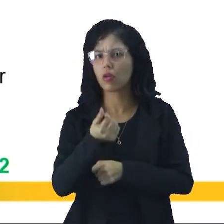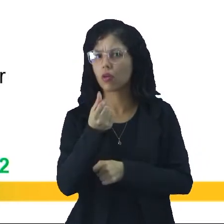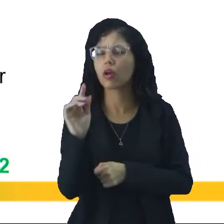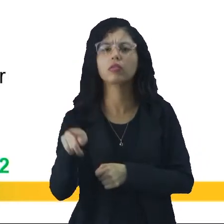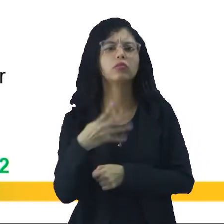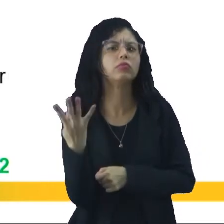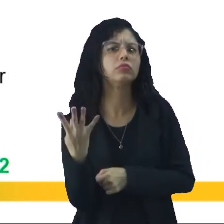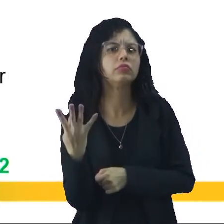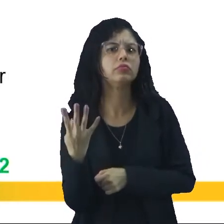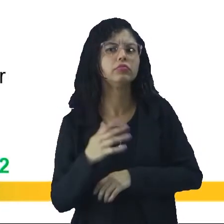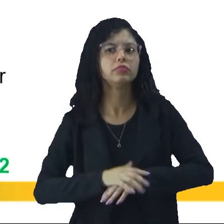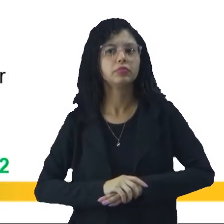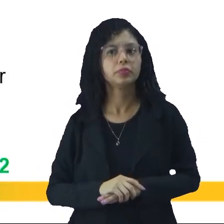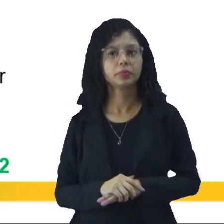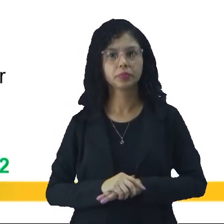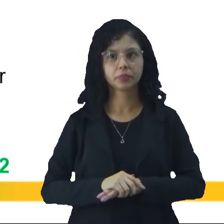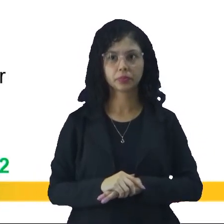quanto?